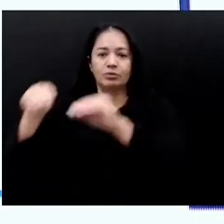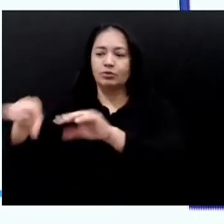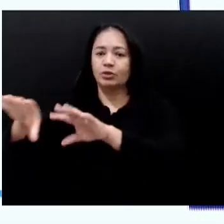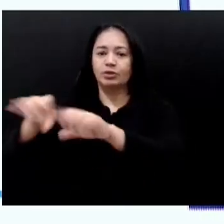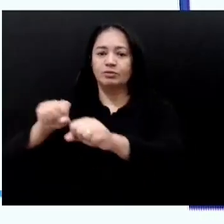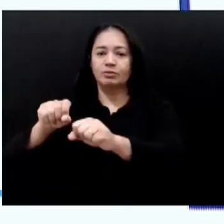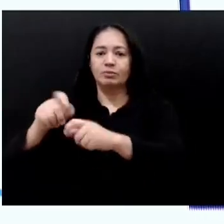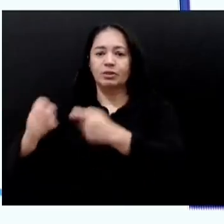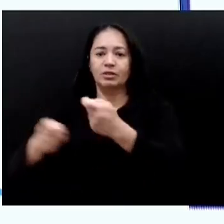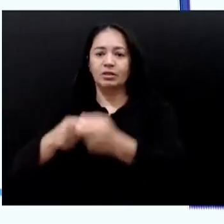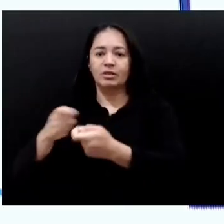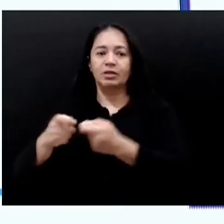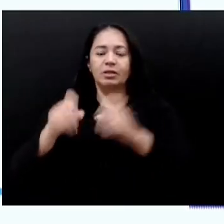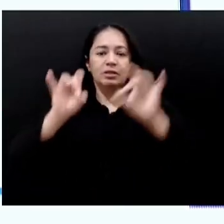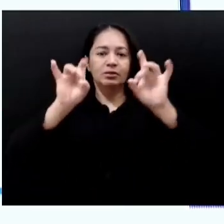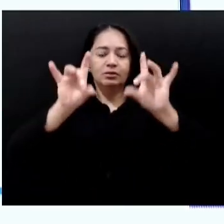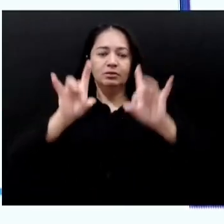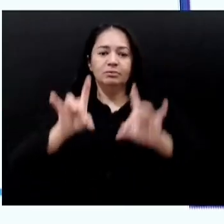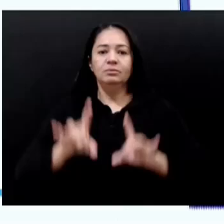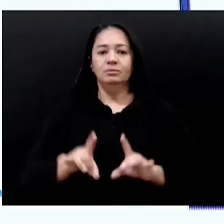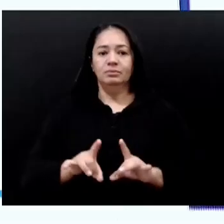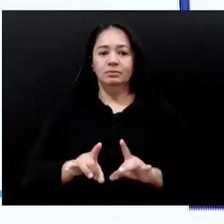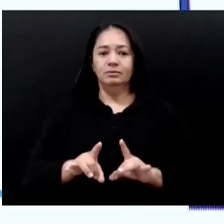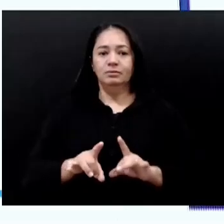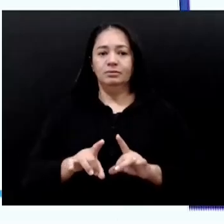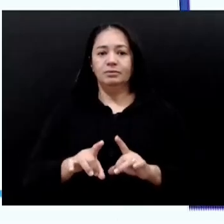se especializou em gestão de pessoas pelo